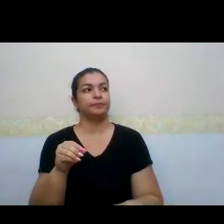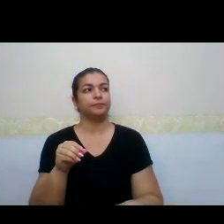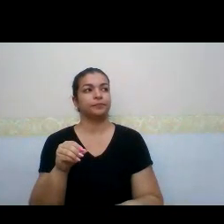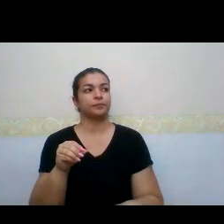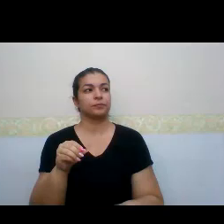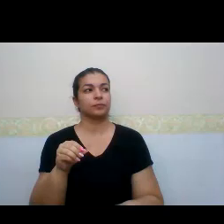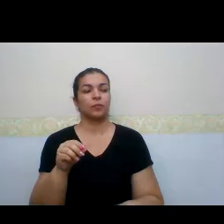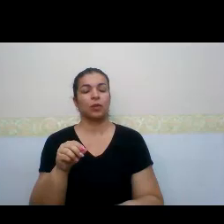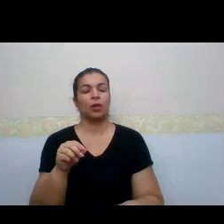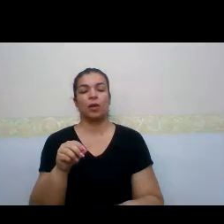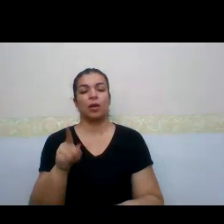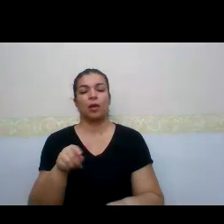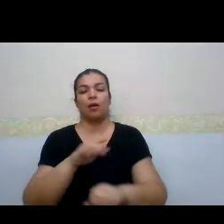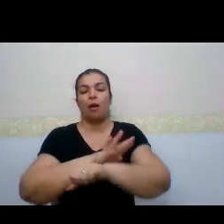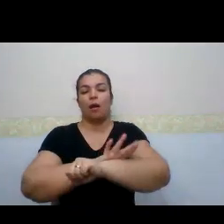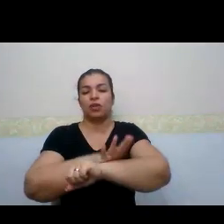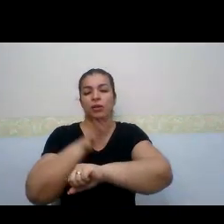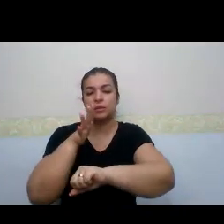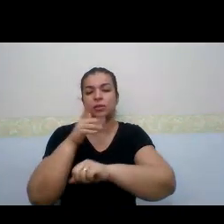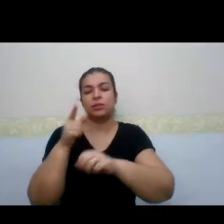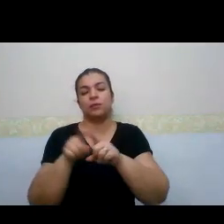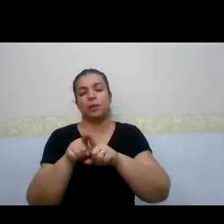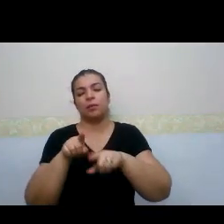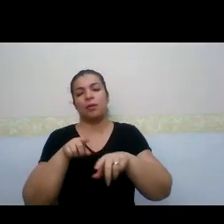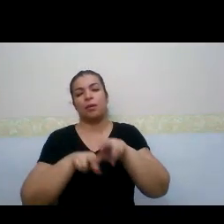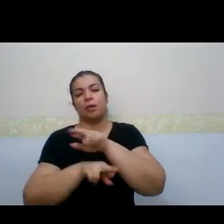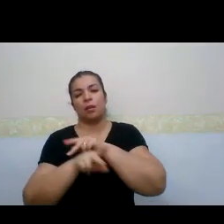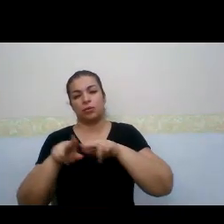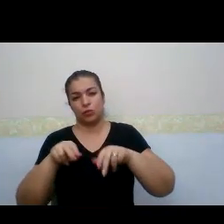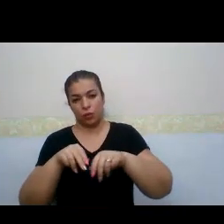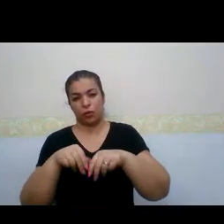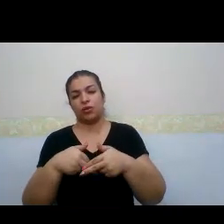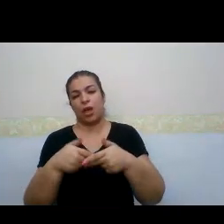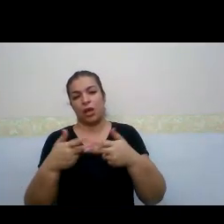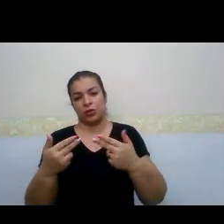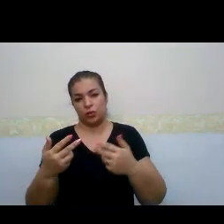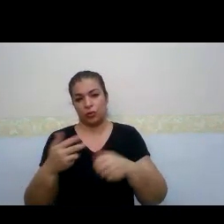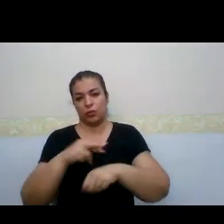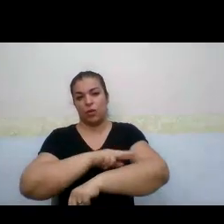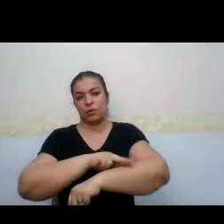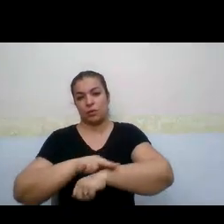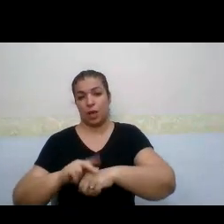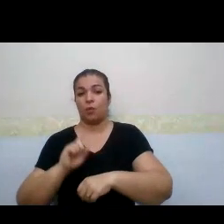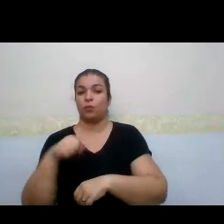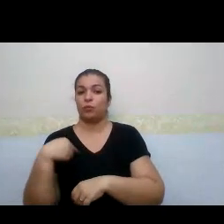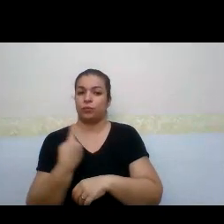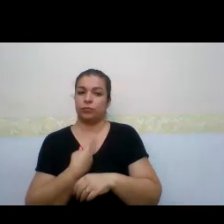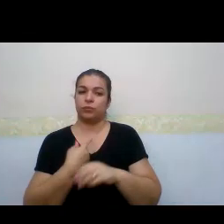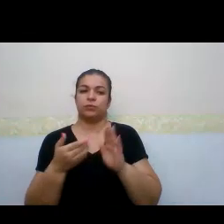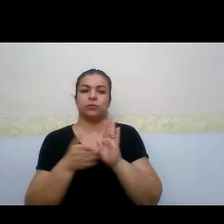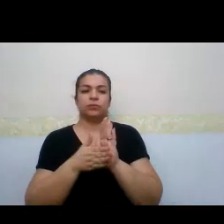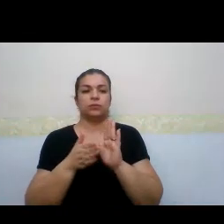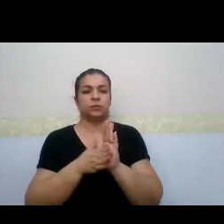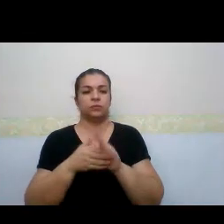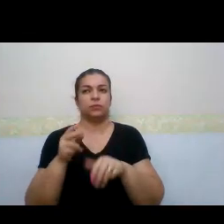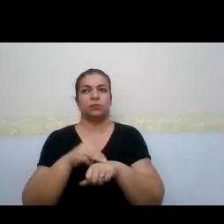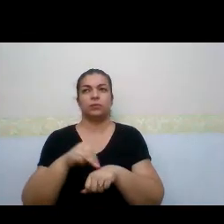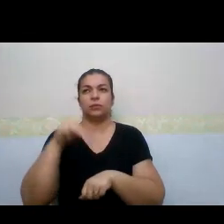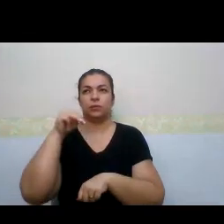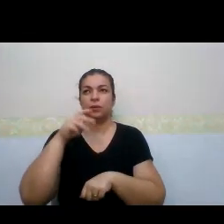antirracismo, né, relações étnico-raciais, estamos propondo um mestrado em relações étnico-raciais